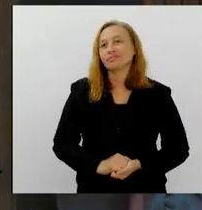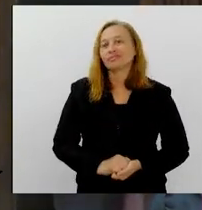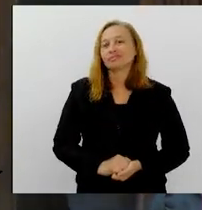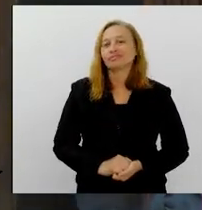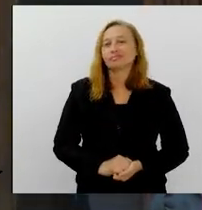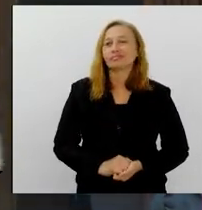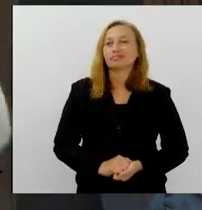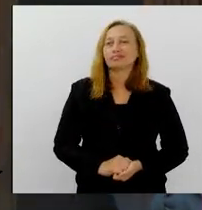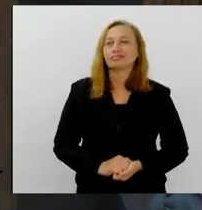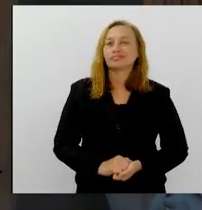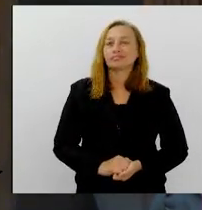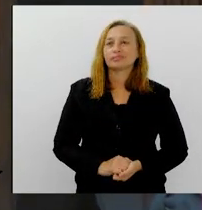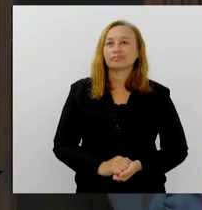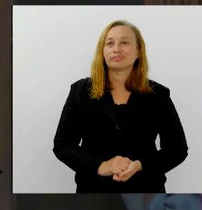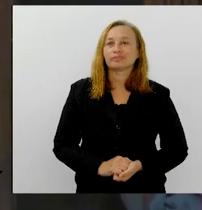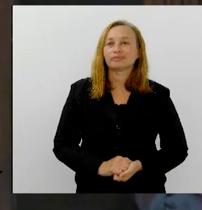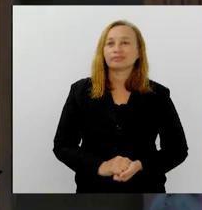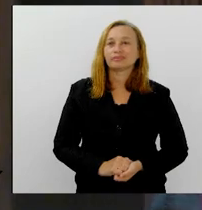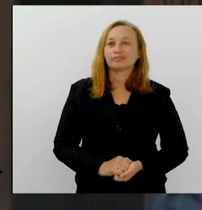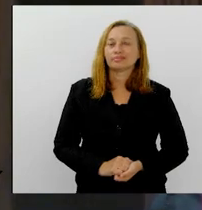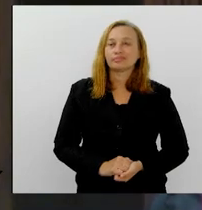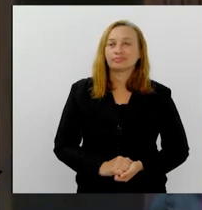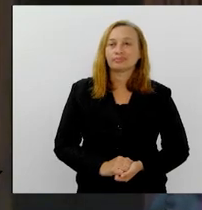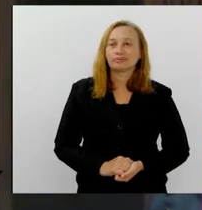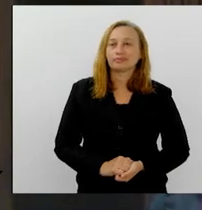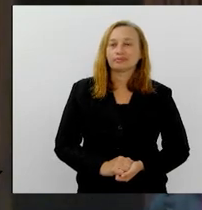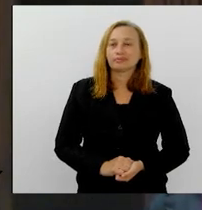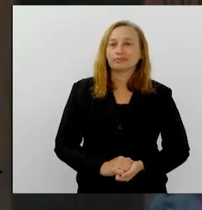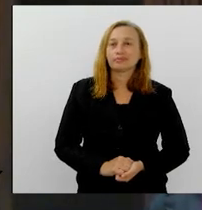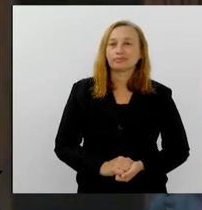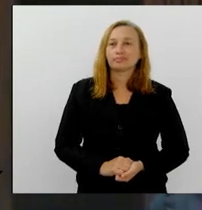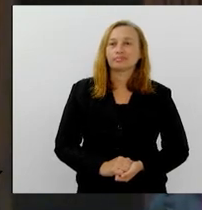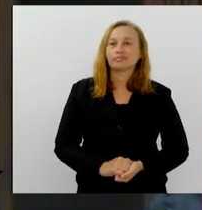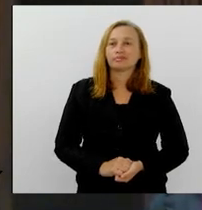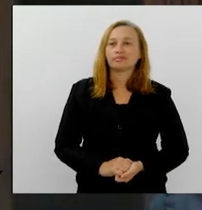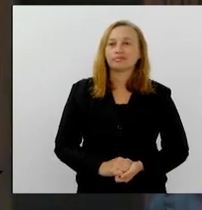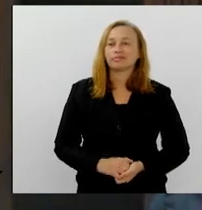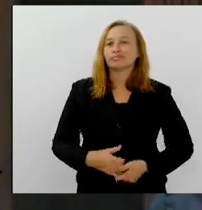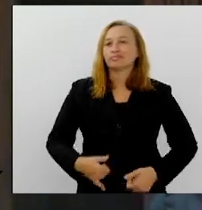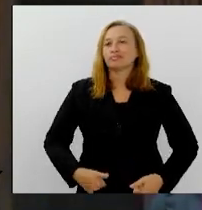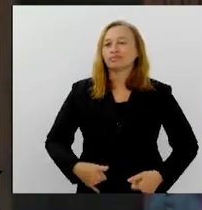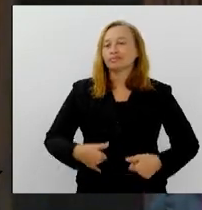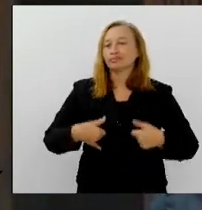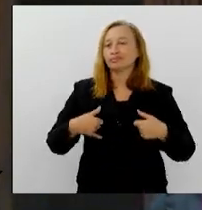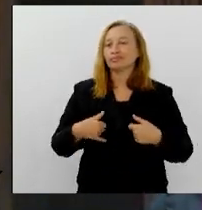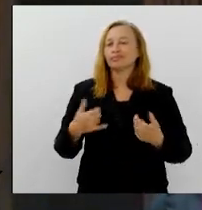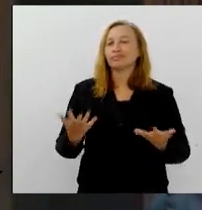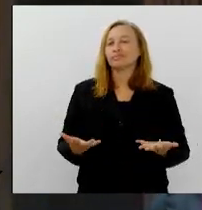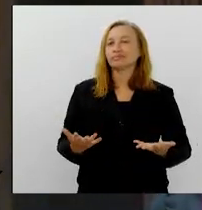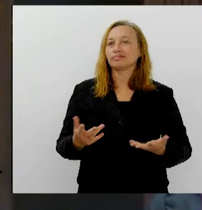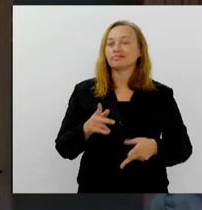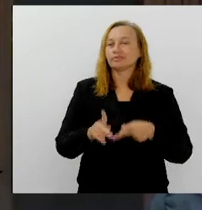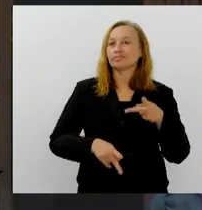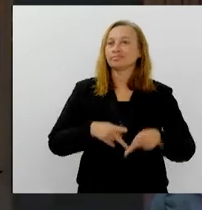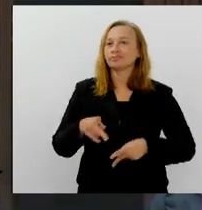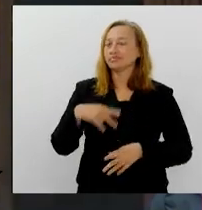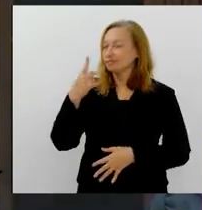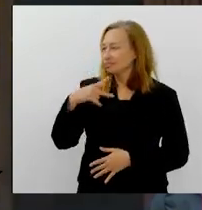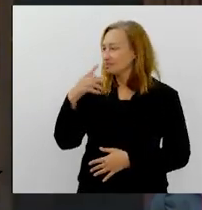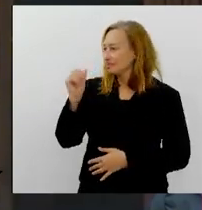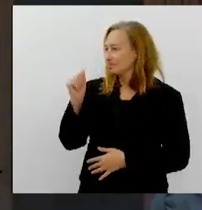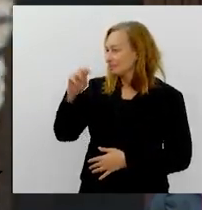nossa expressão, talvez, maior riqueza do nosso povo, falar de, como diz Antônio